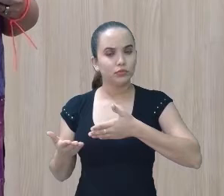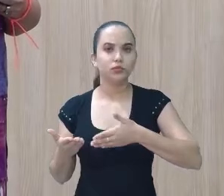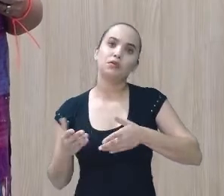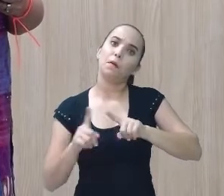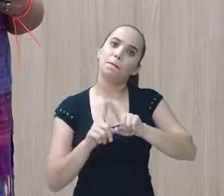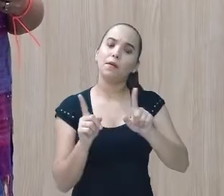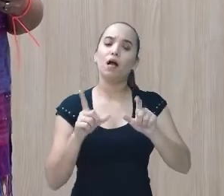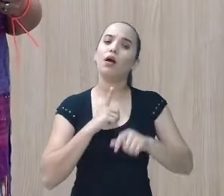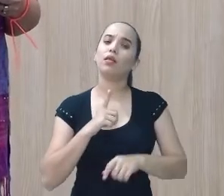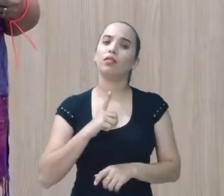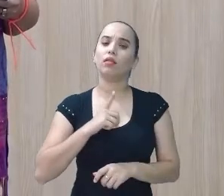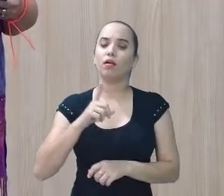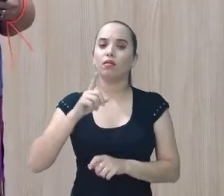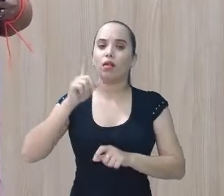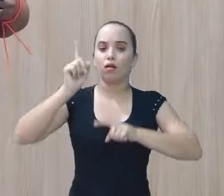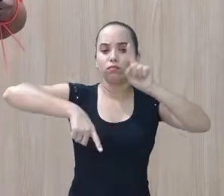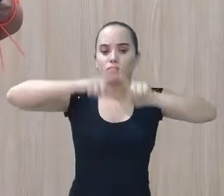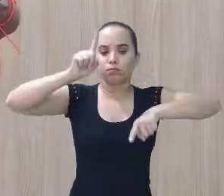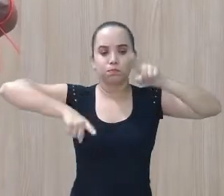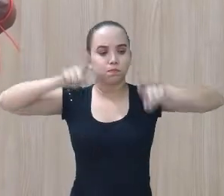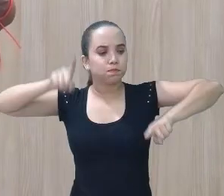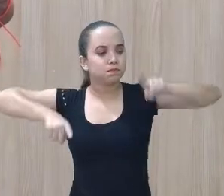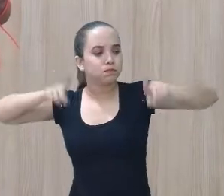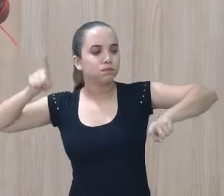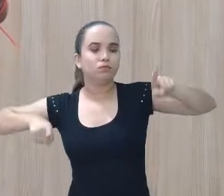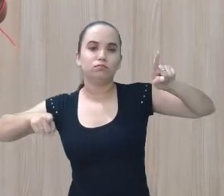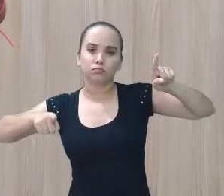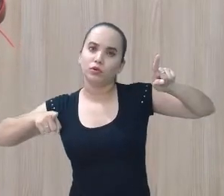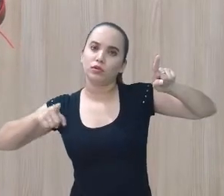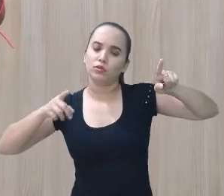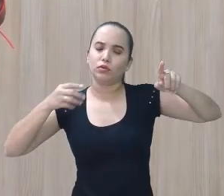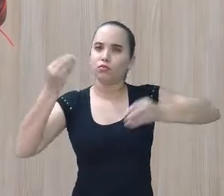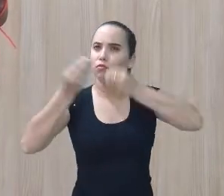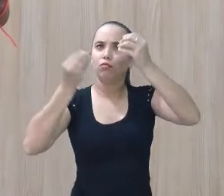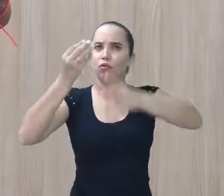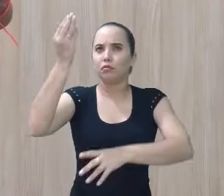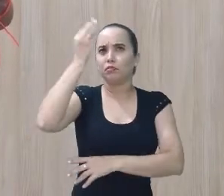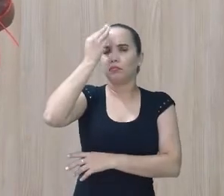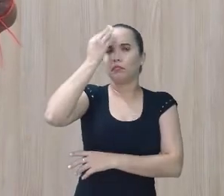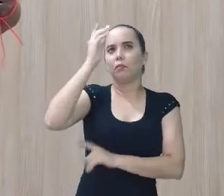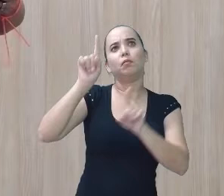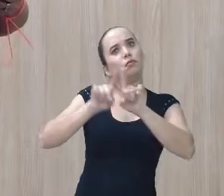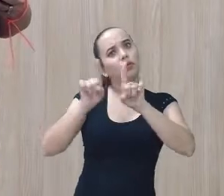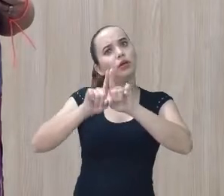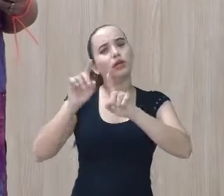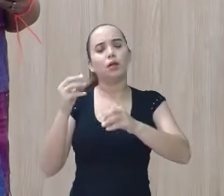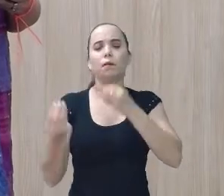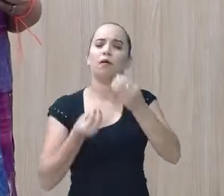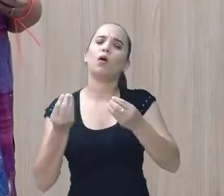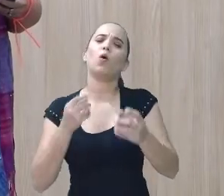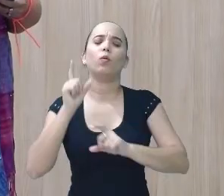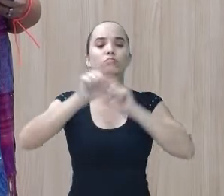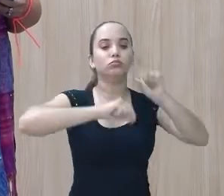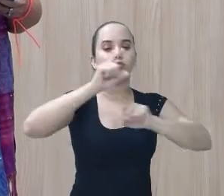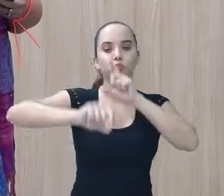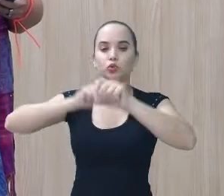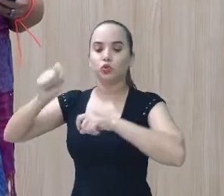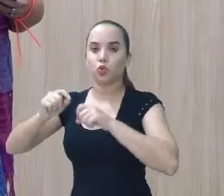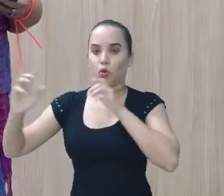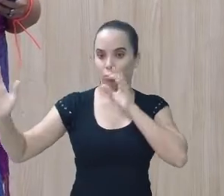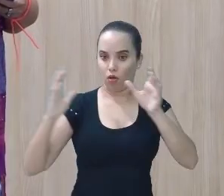pode variar muito em sua interpretação e aplicação conforme a escolha da categoria